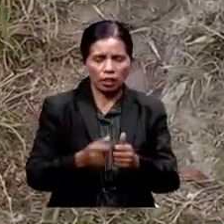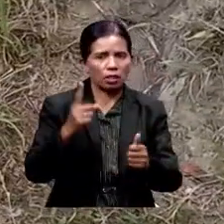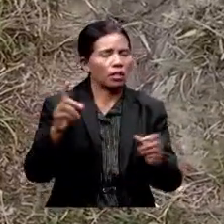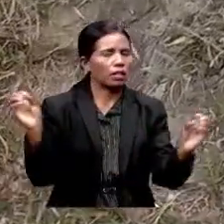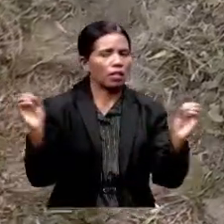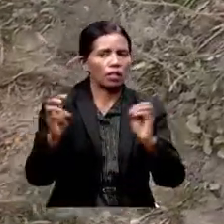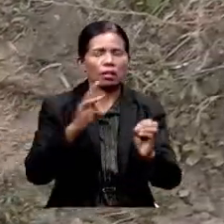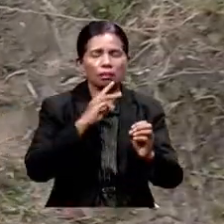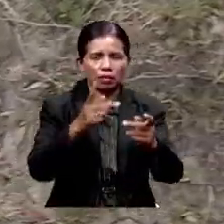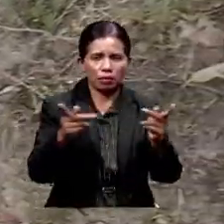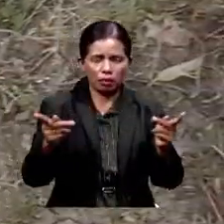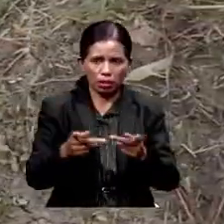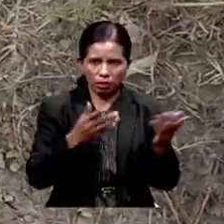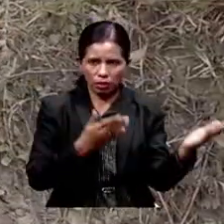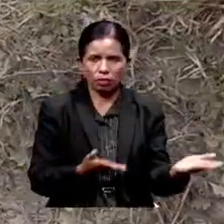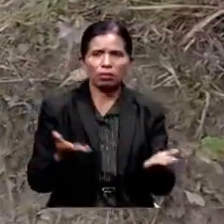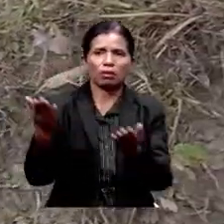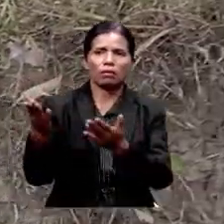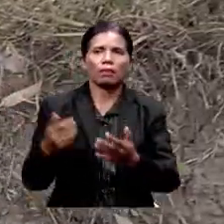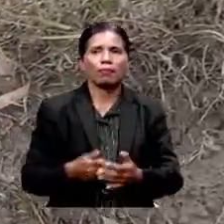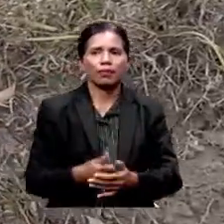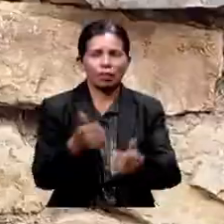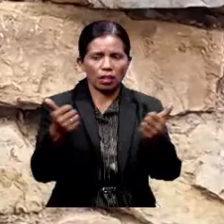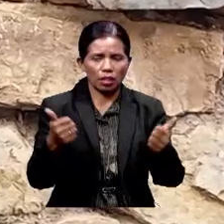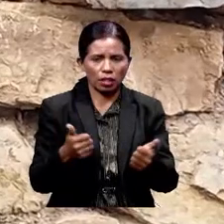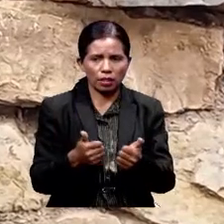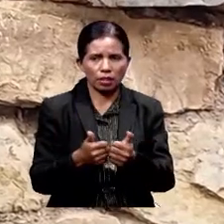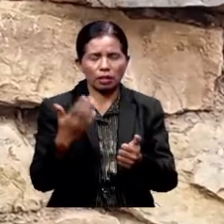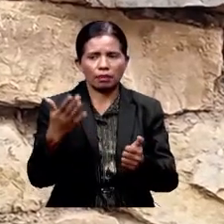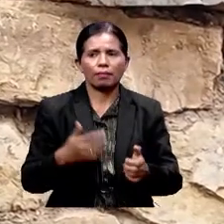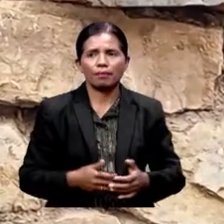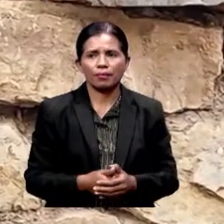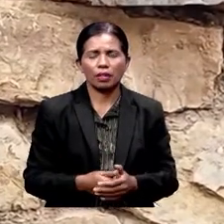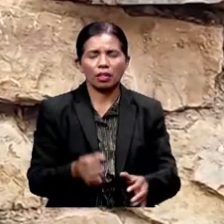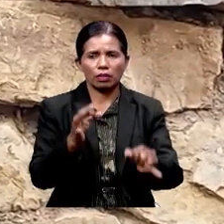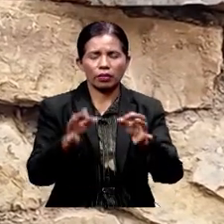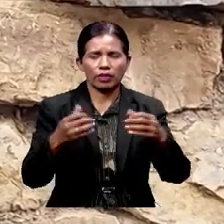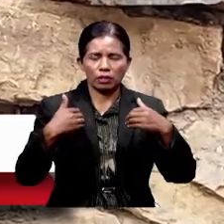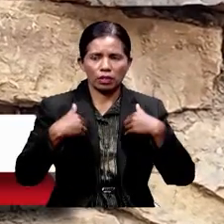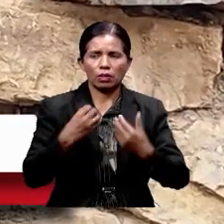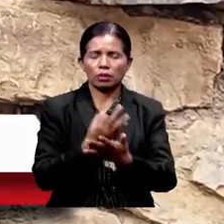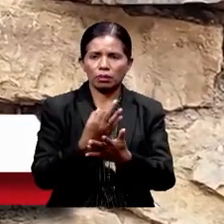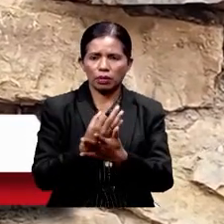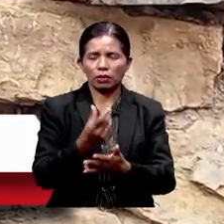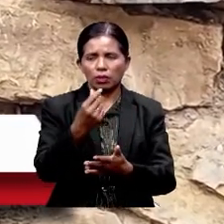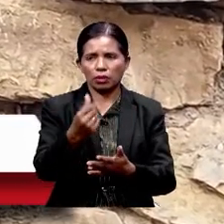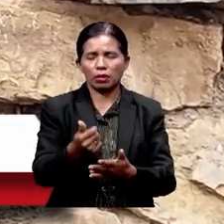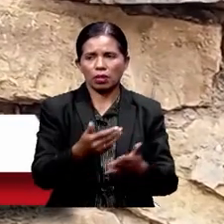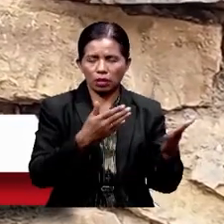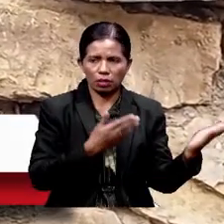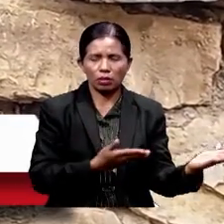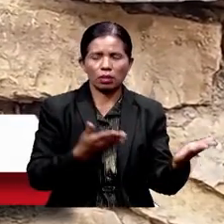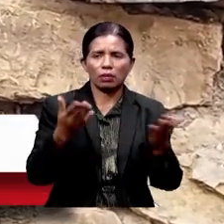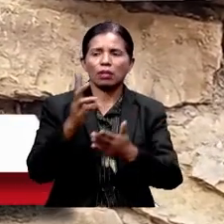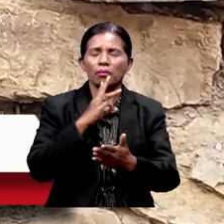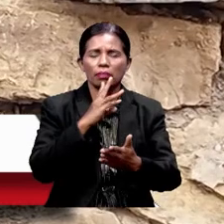ia bem matan a tu dada. Aldea lavaliu, mas que ia orçamento a tu dada bem